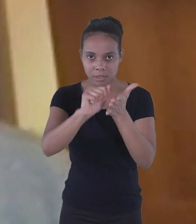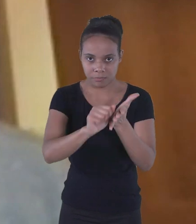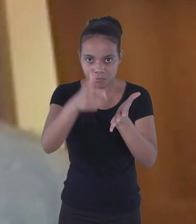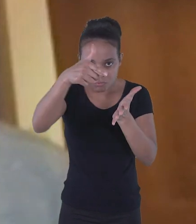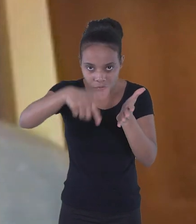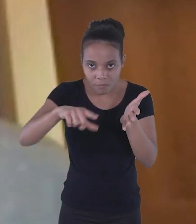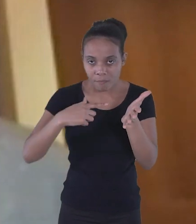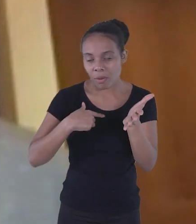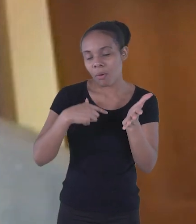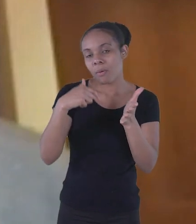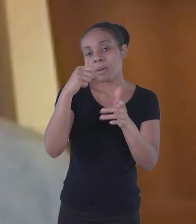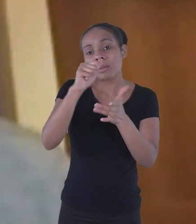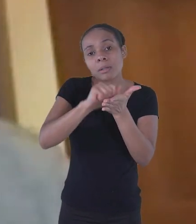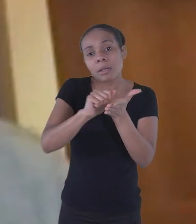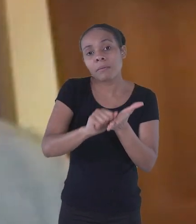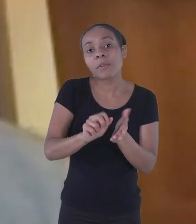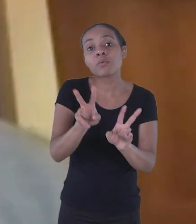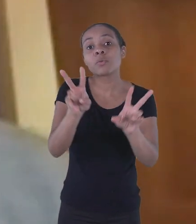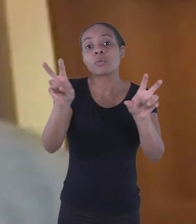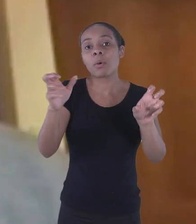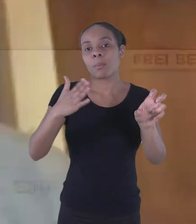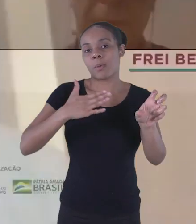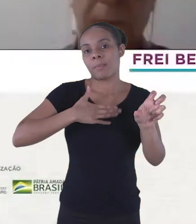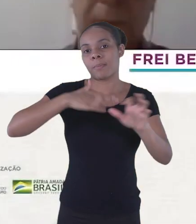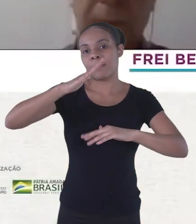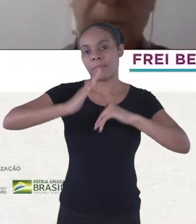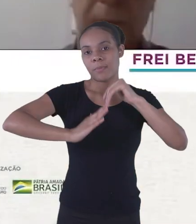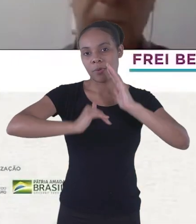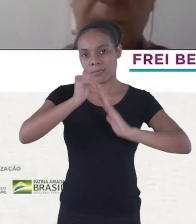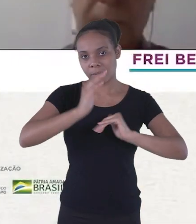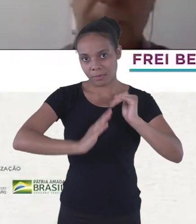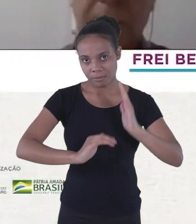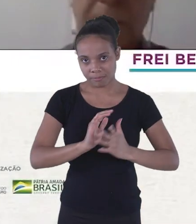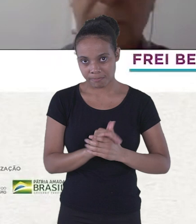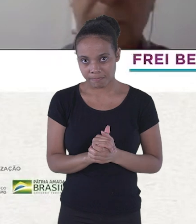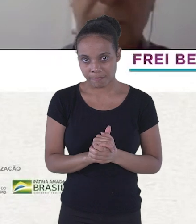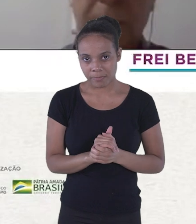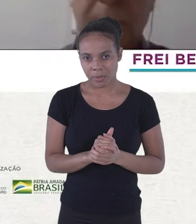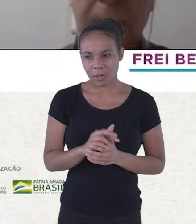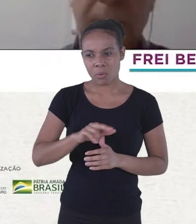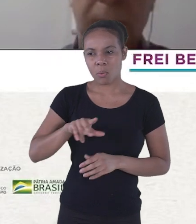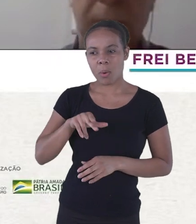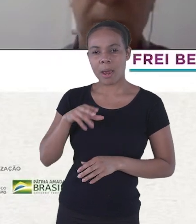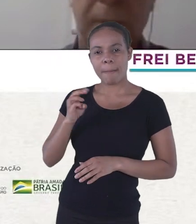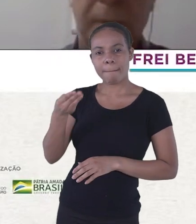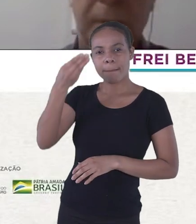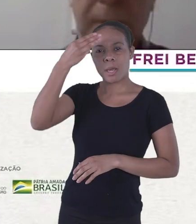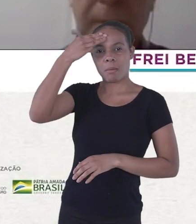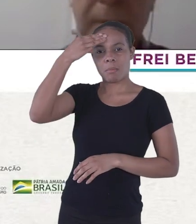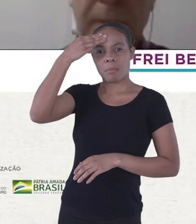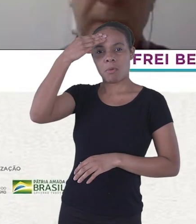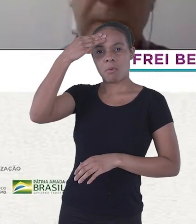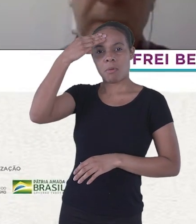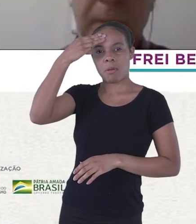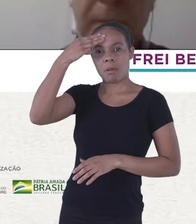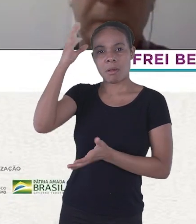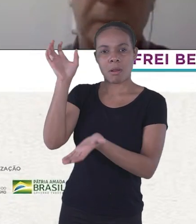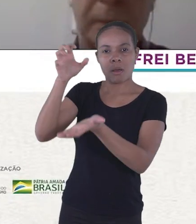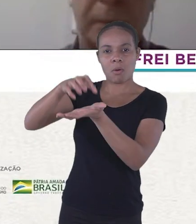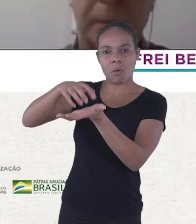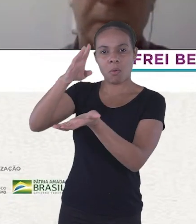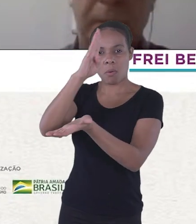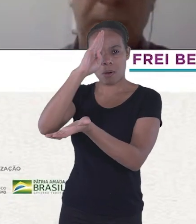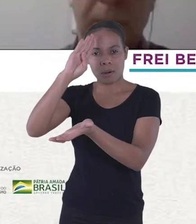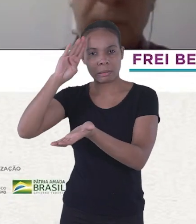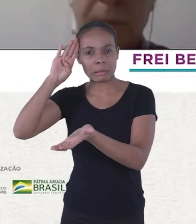Mas não quero fazer uma memória minha na Brasiliense, na Companhia das Letras. Eu não quero fazer isso. Eu